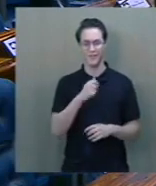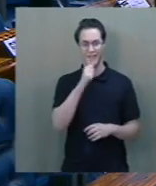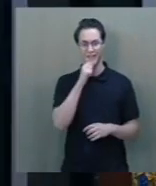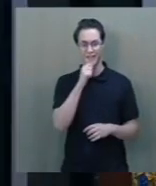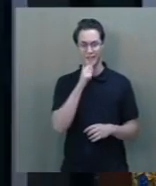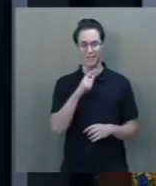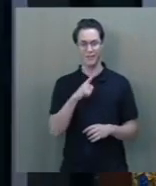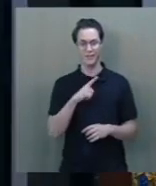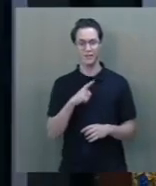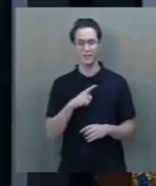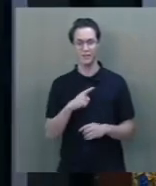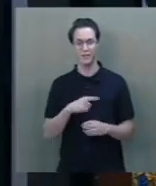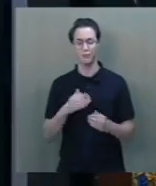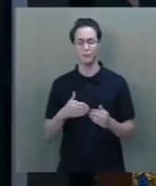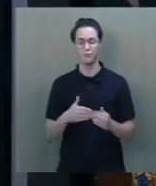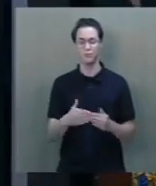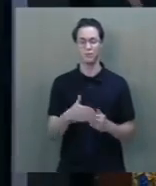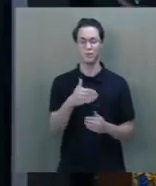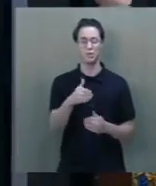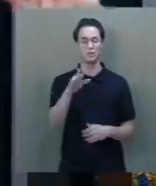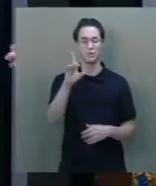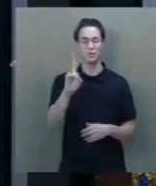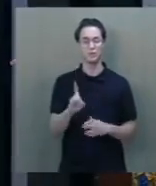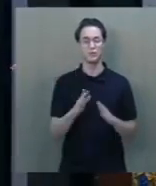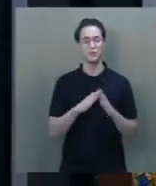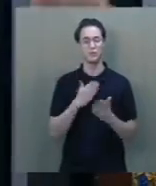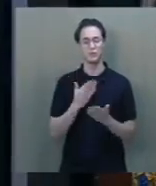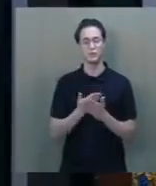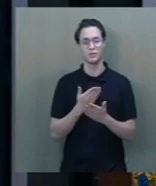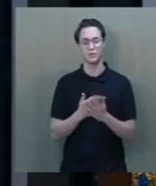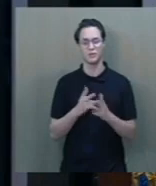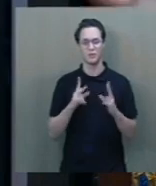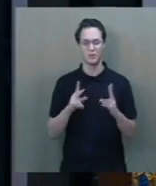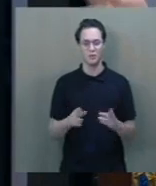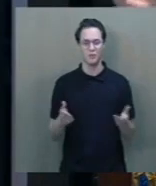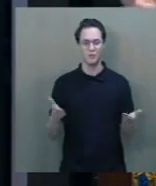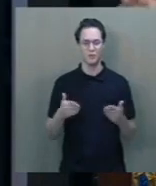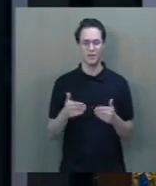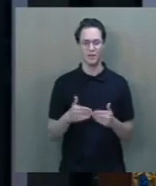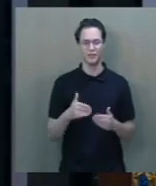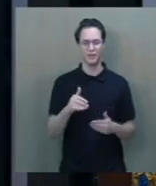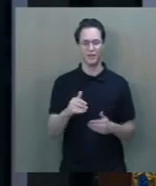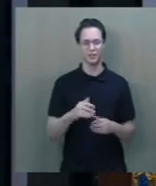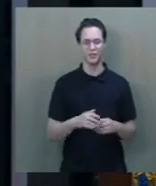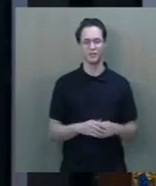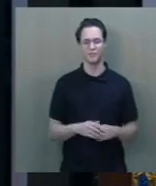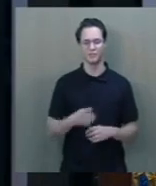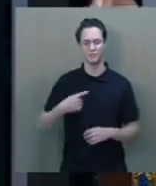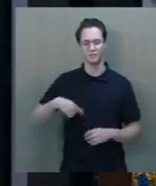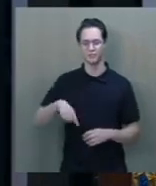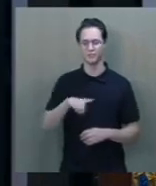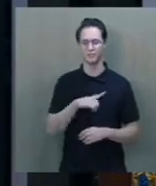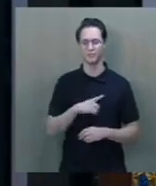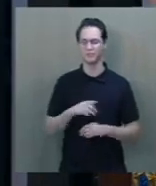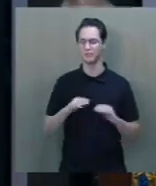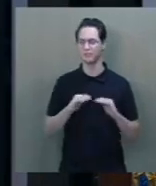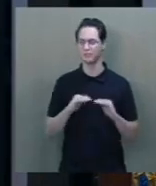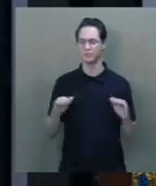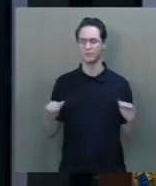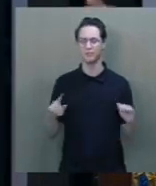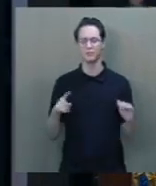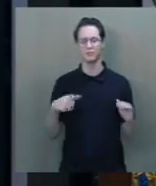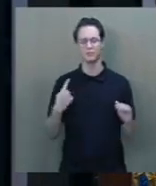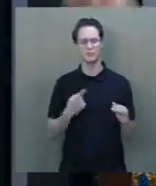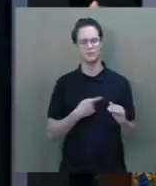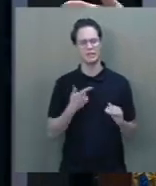exército de diretores de escolas, como no meu estado, com indicação exclusivamente política, sem nenhum critério